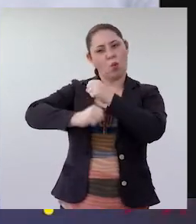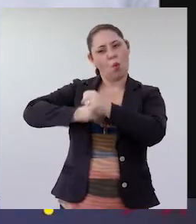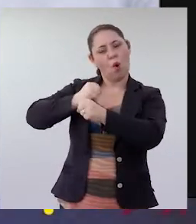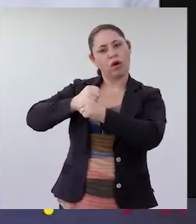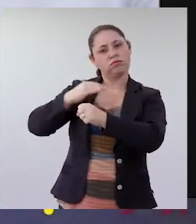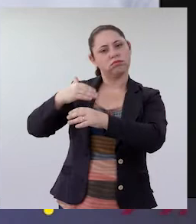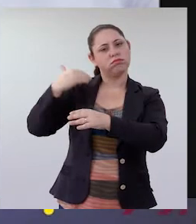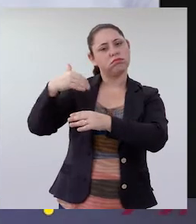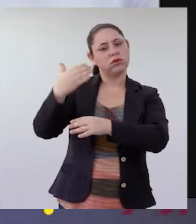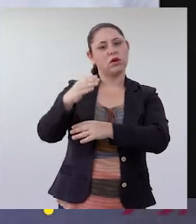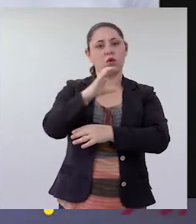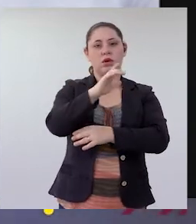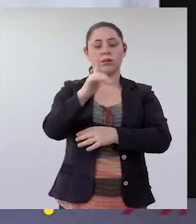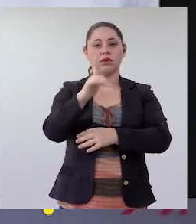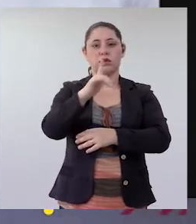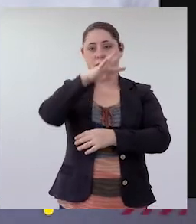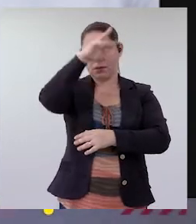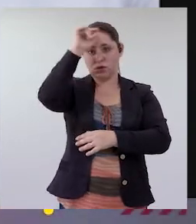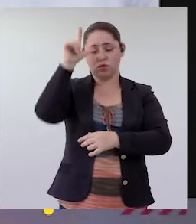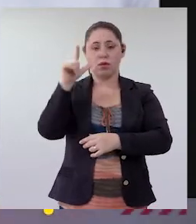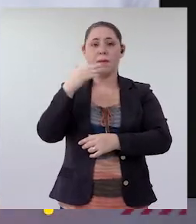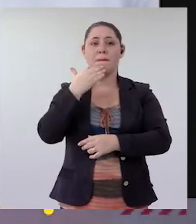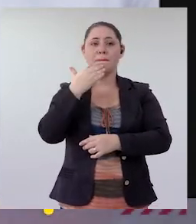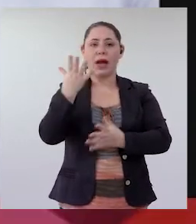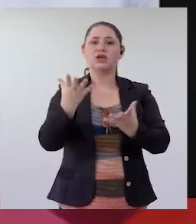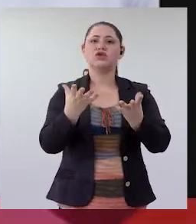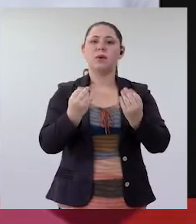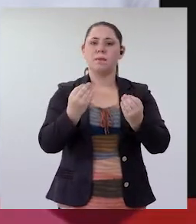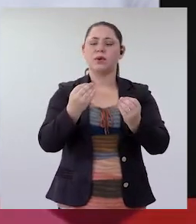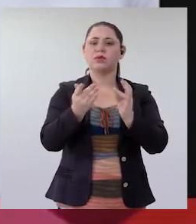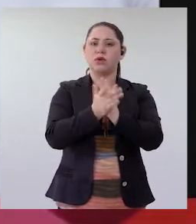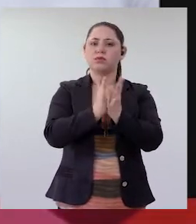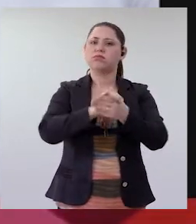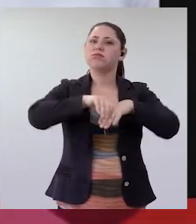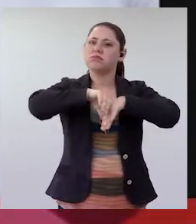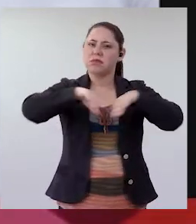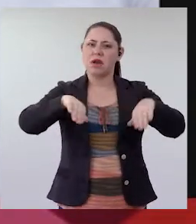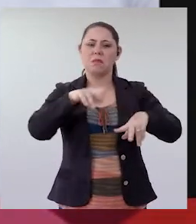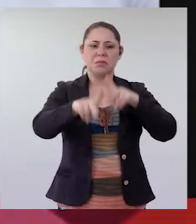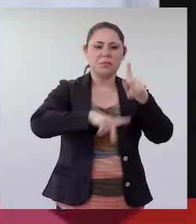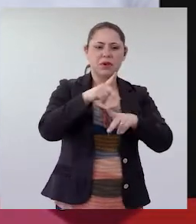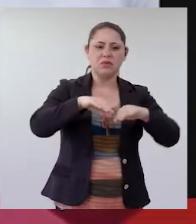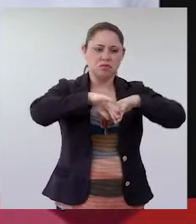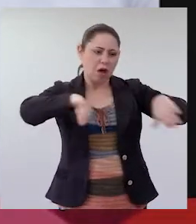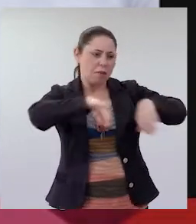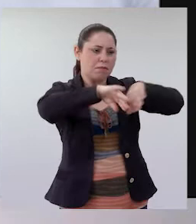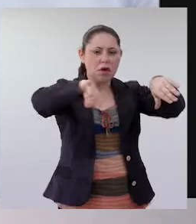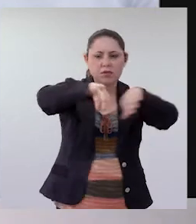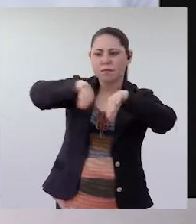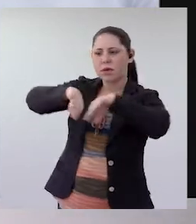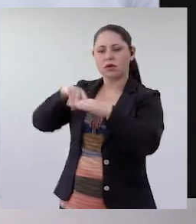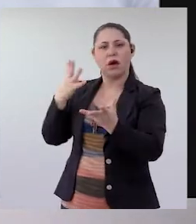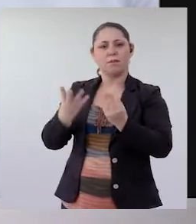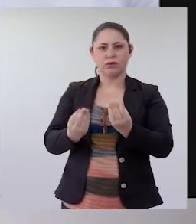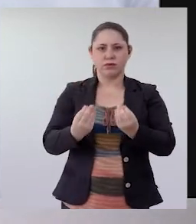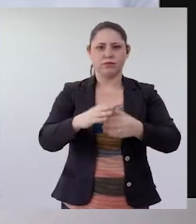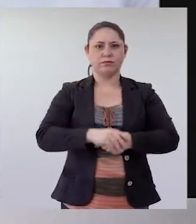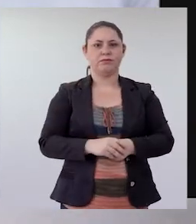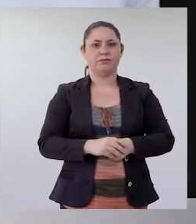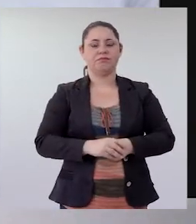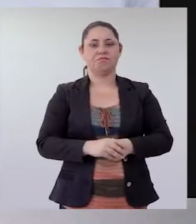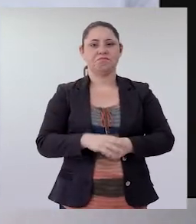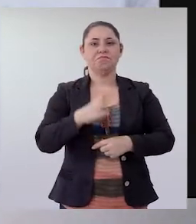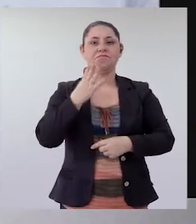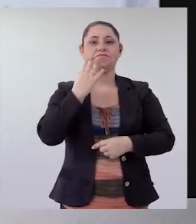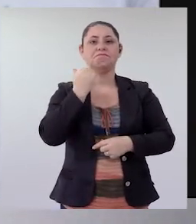os campograndenses, os sul-mato-grossenses, eles já pedem muito divórcio, né? É uma população que se separa muito. E